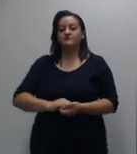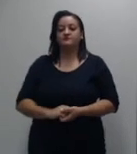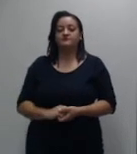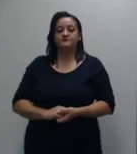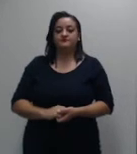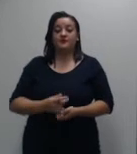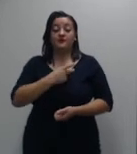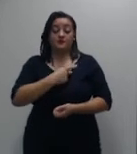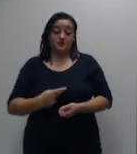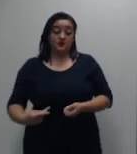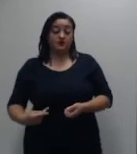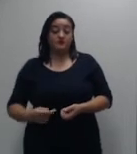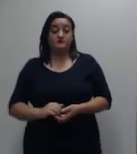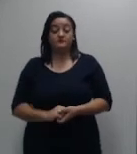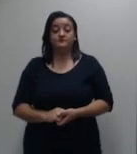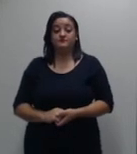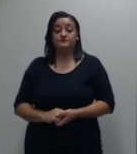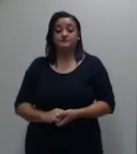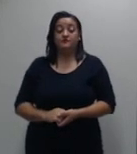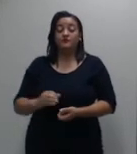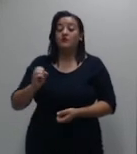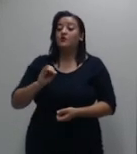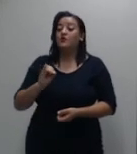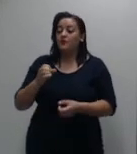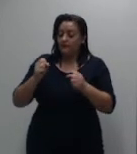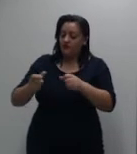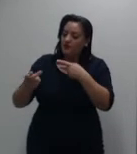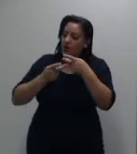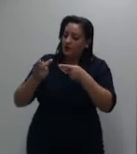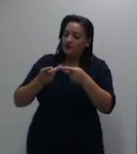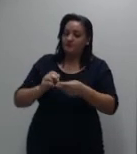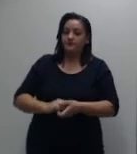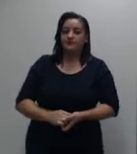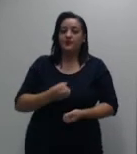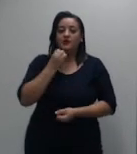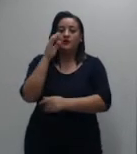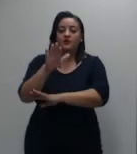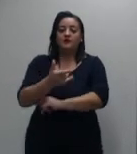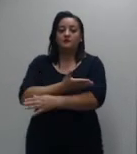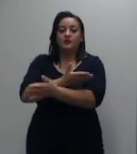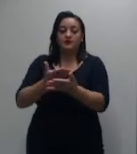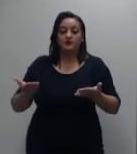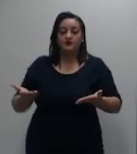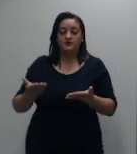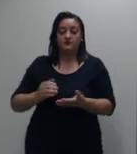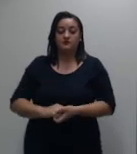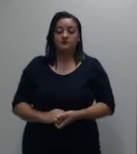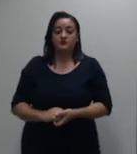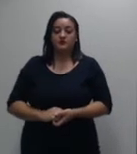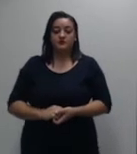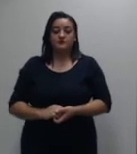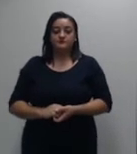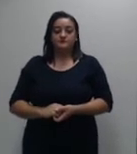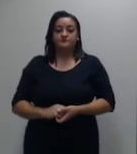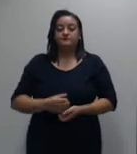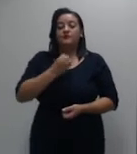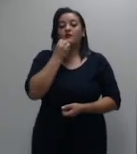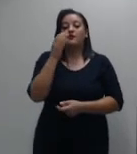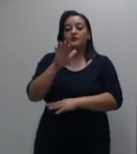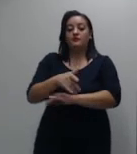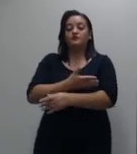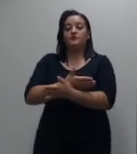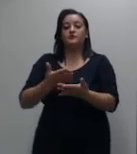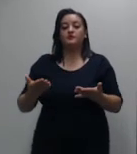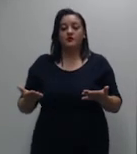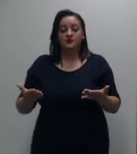Então pois não com palavras e além de uma boa tarde a vossa excelência' Obá o silêncio uma boa tarde a sua